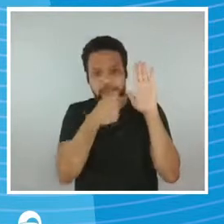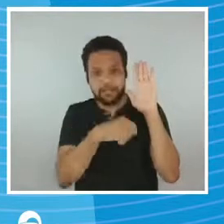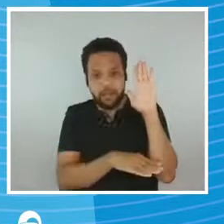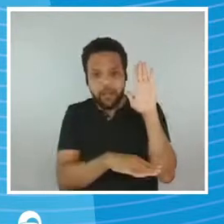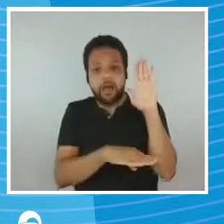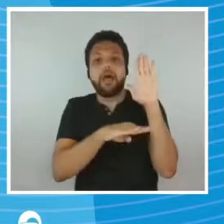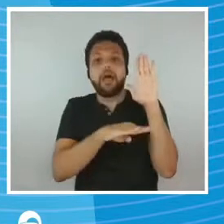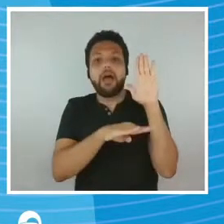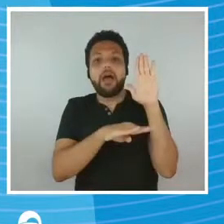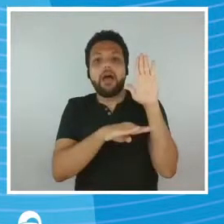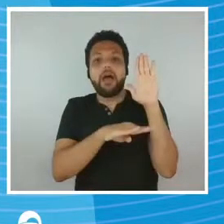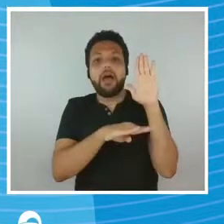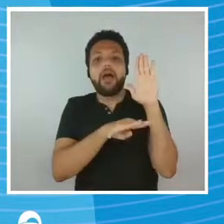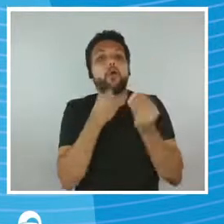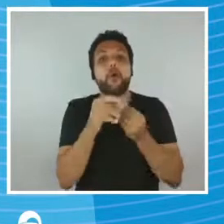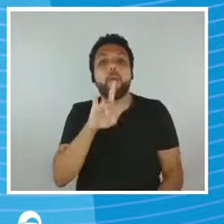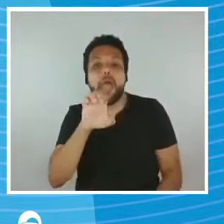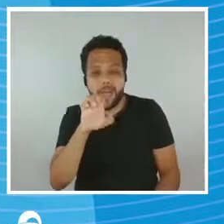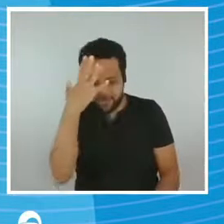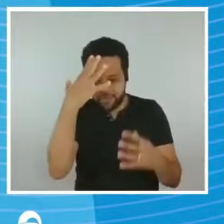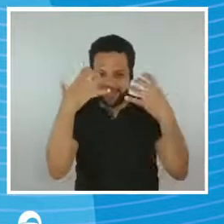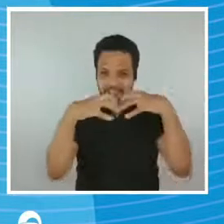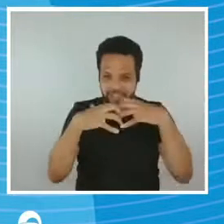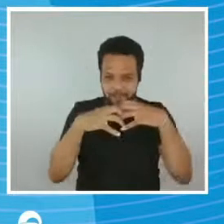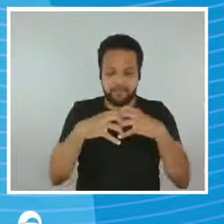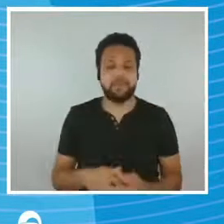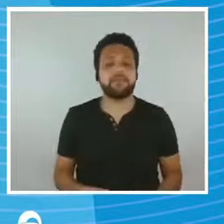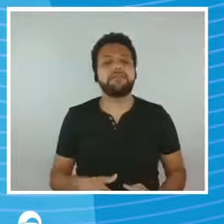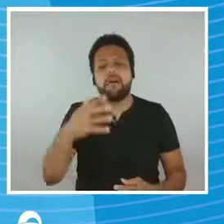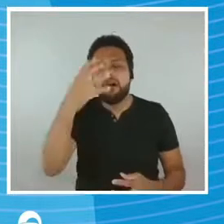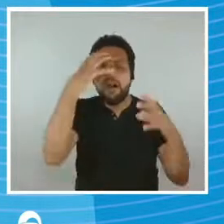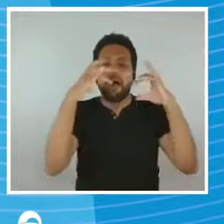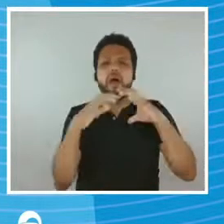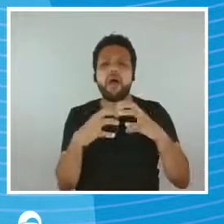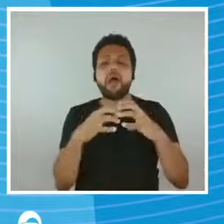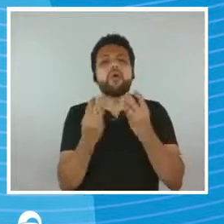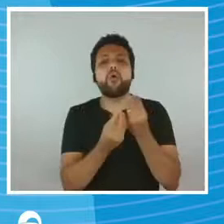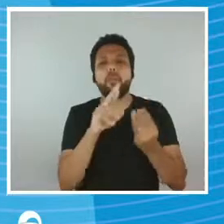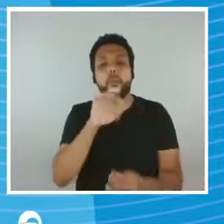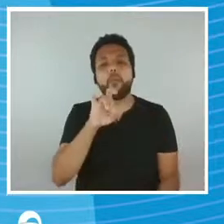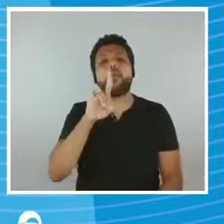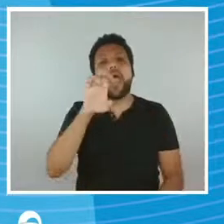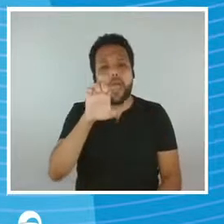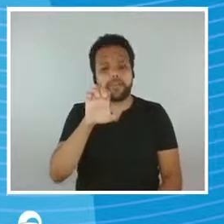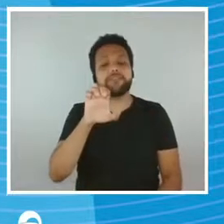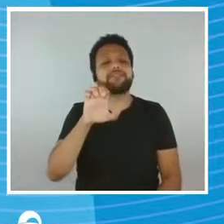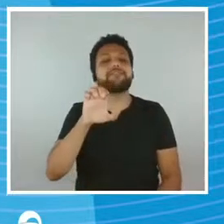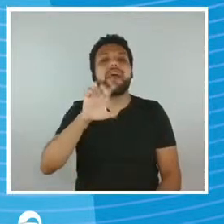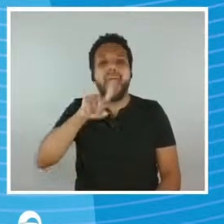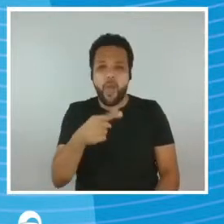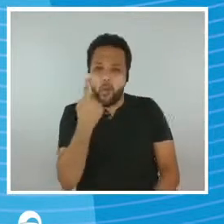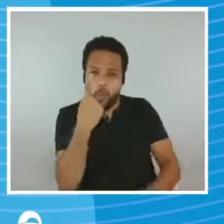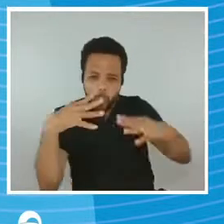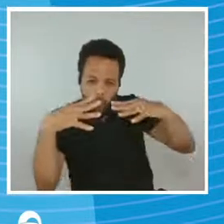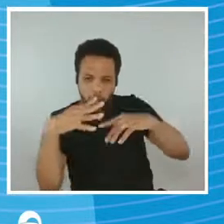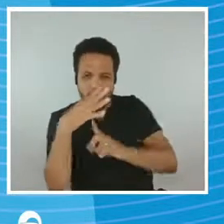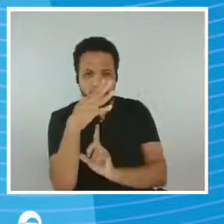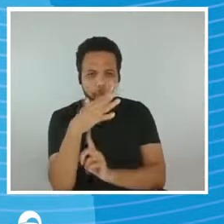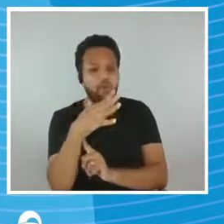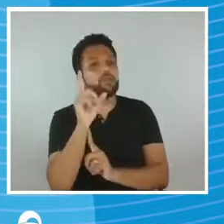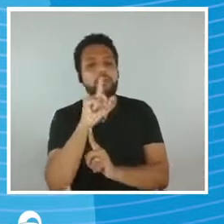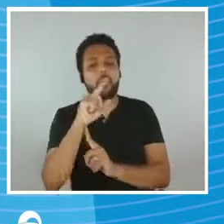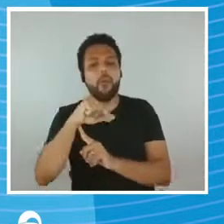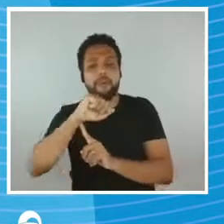redes cerebrais, né? As redes cerebrais são compostas por milhares de neurônios, que são esses aqui, podem